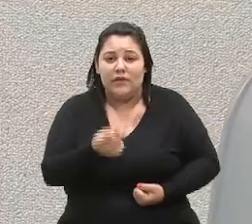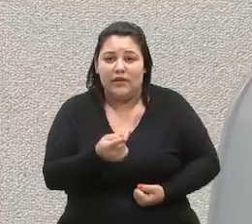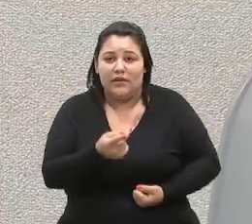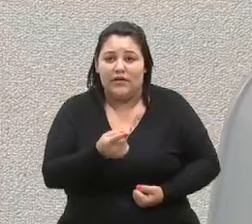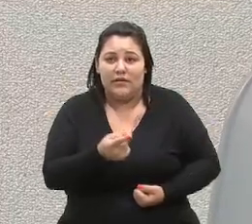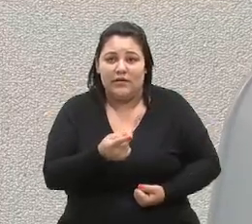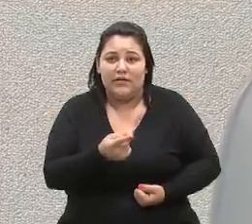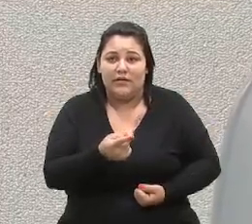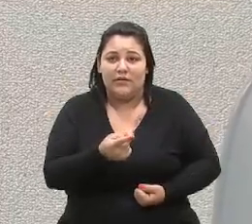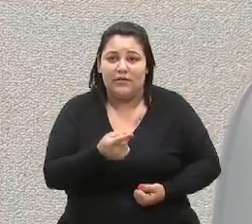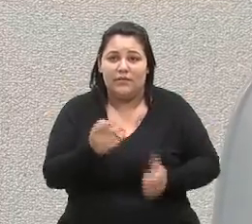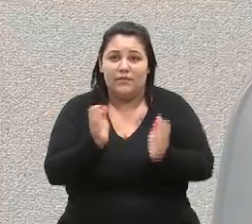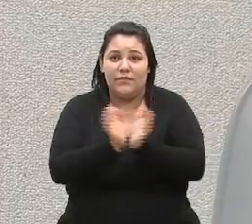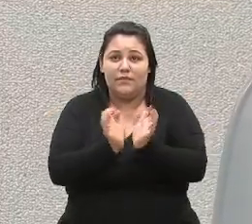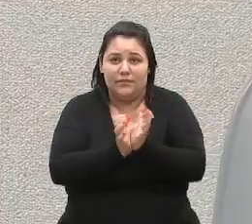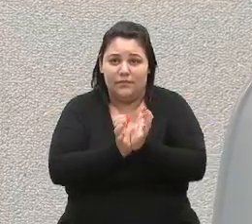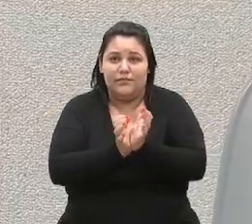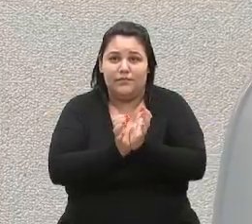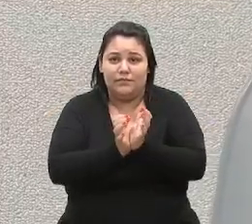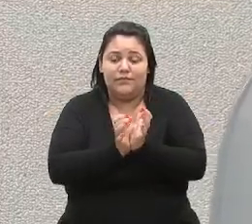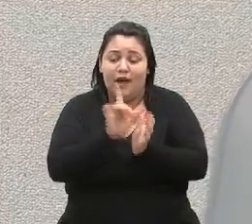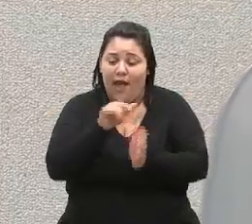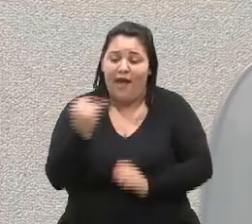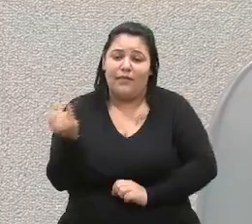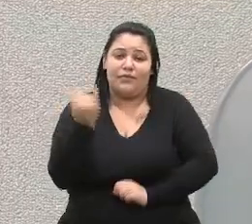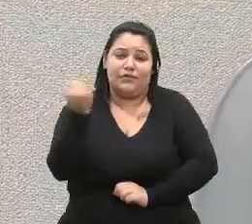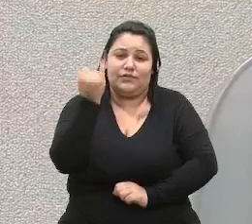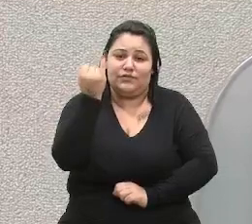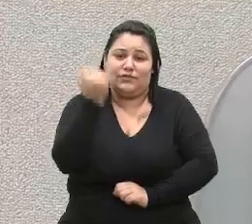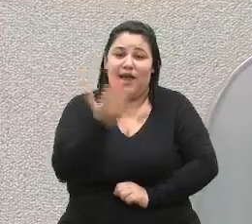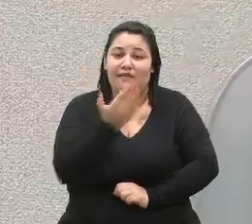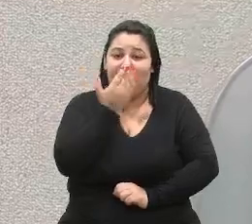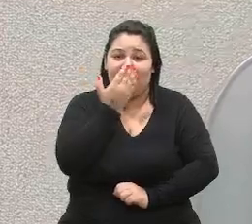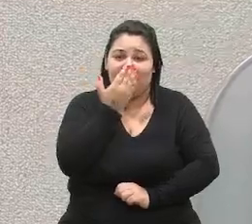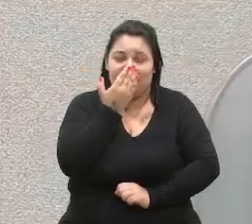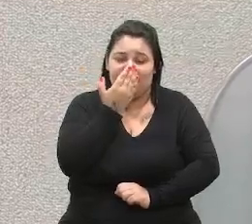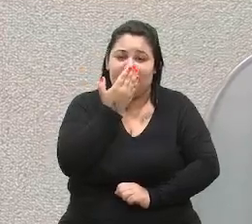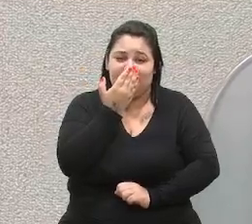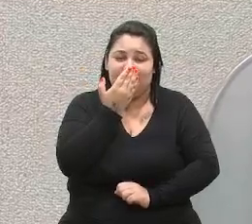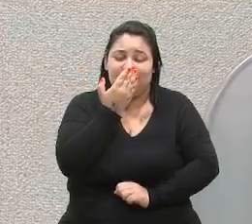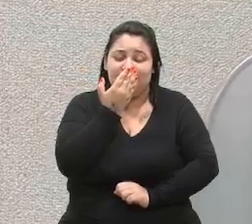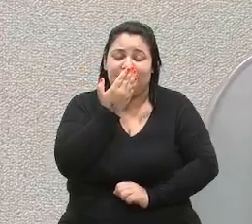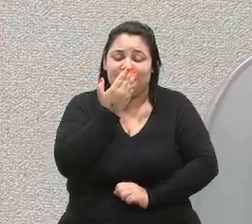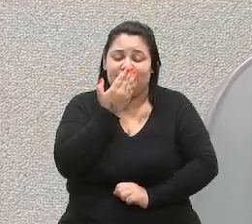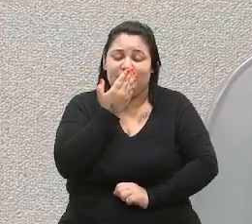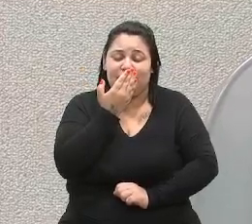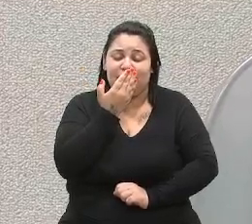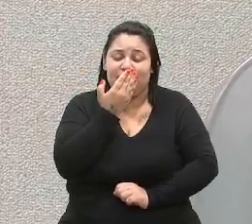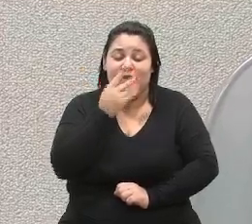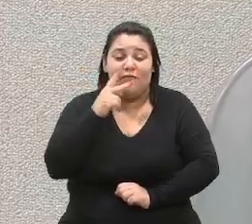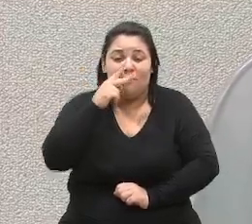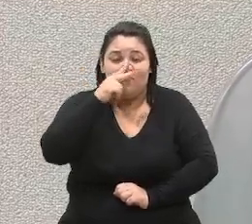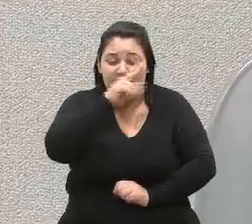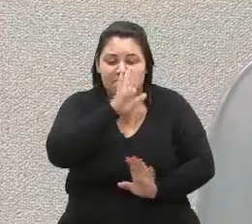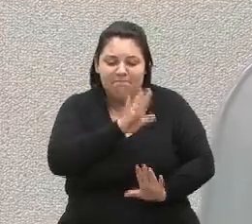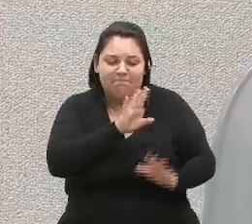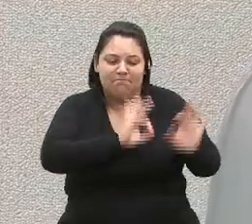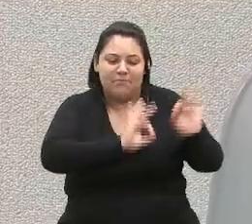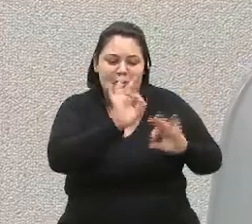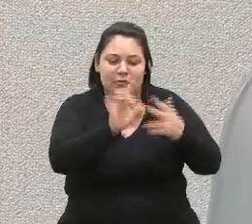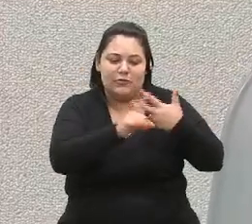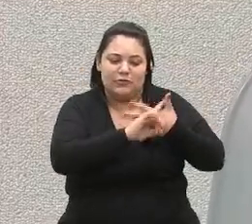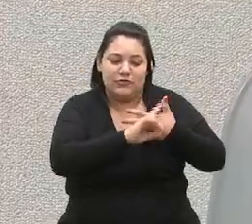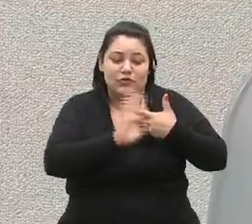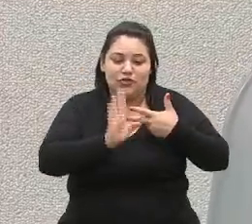frente parlamentar é importantíssimo, porque fortalece o projeto do Executivo que já está